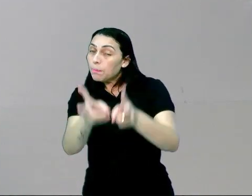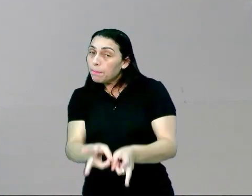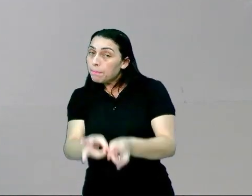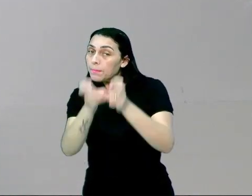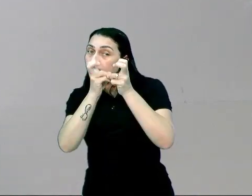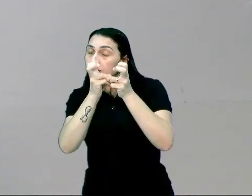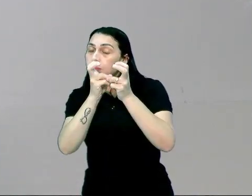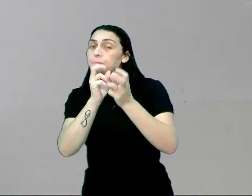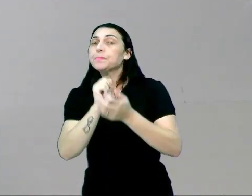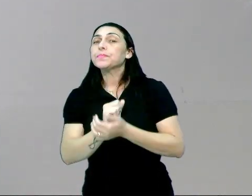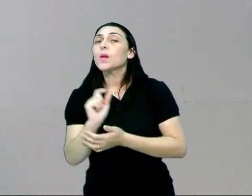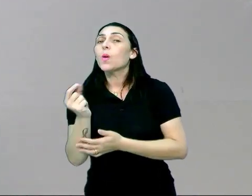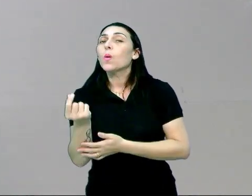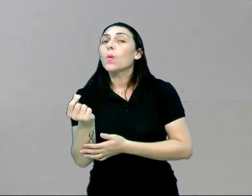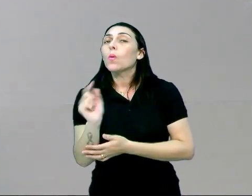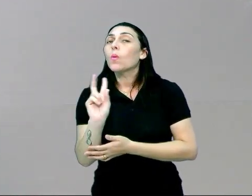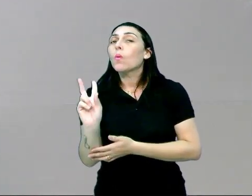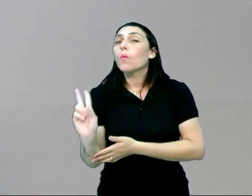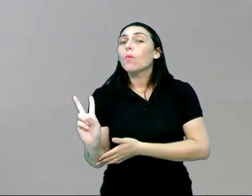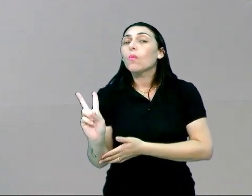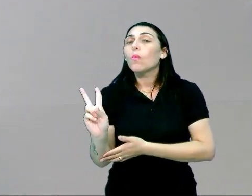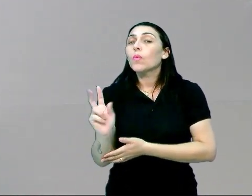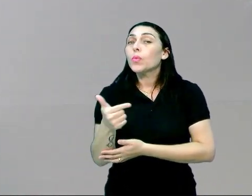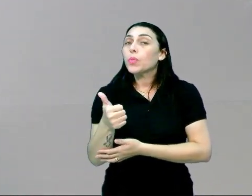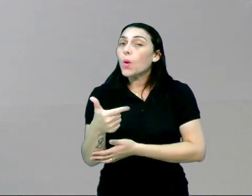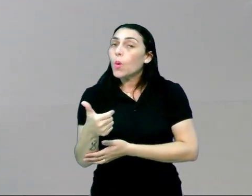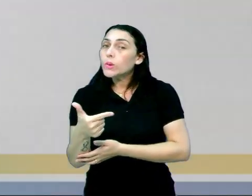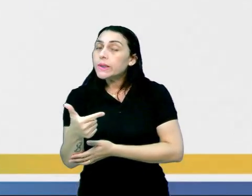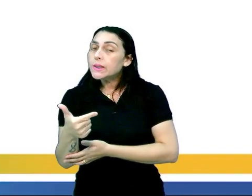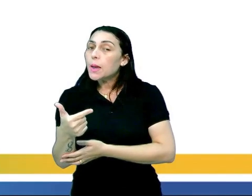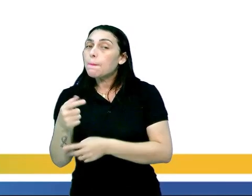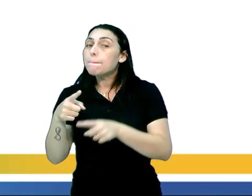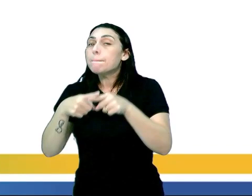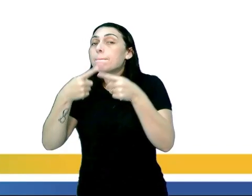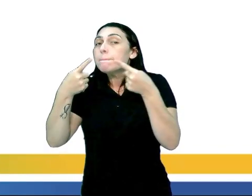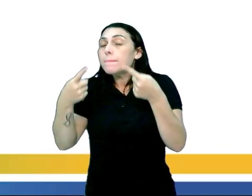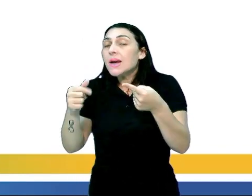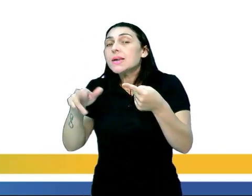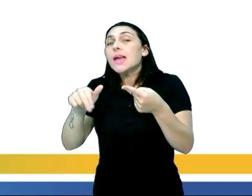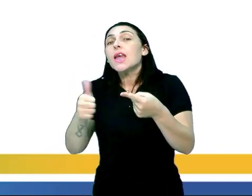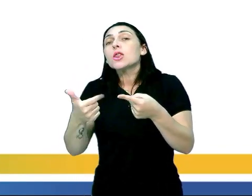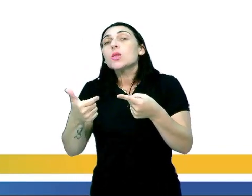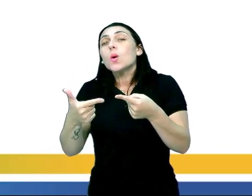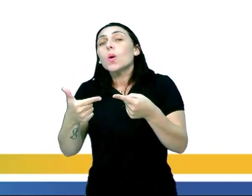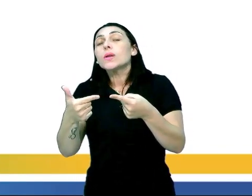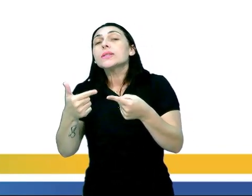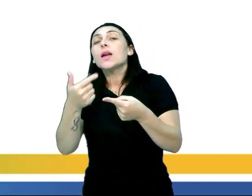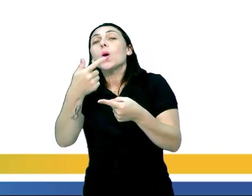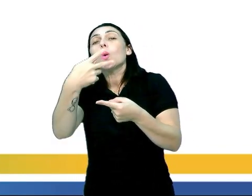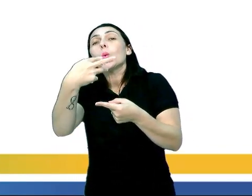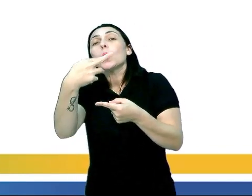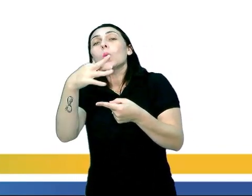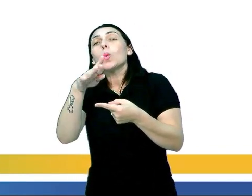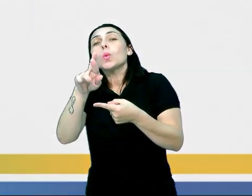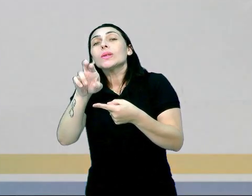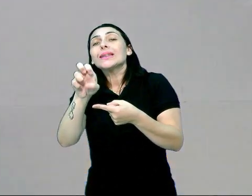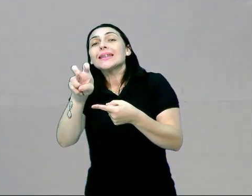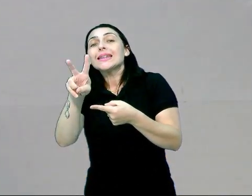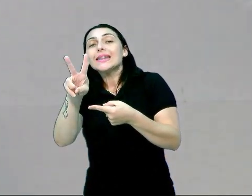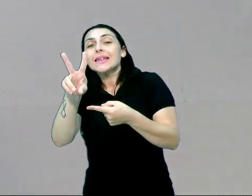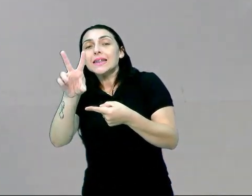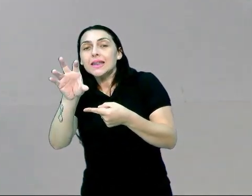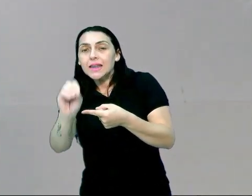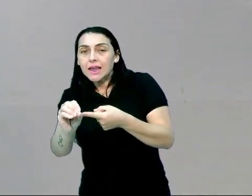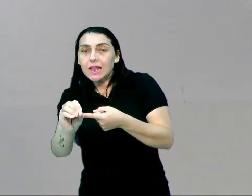ali, supostamente era para valer 12. Porém, quem vale 12 é um trevo de 4 folhas. Esse da pergunta